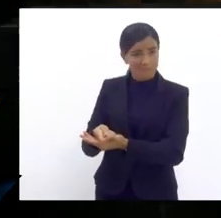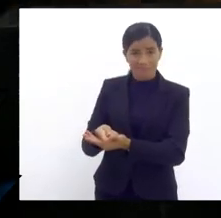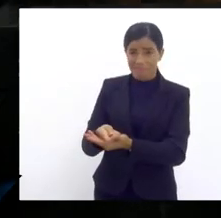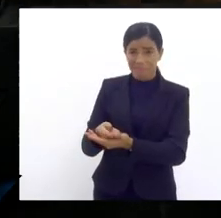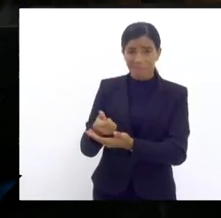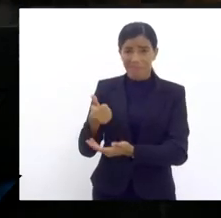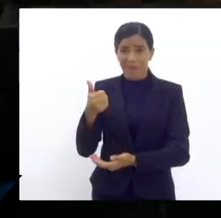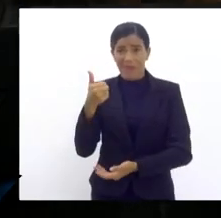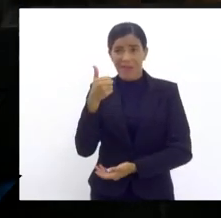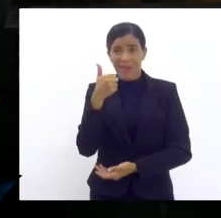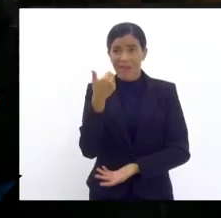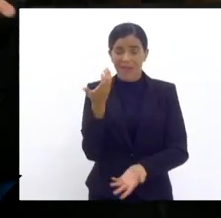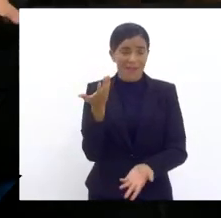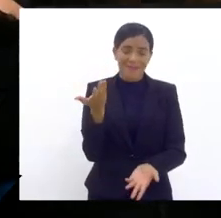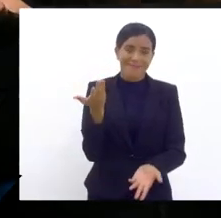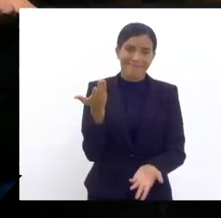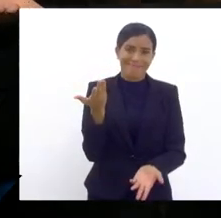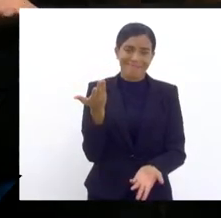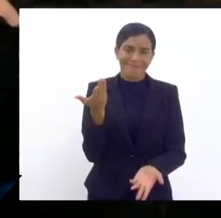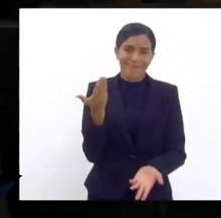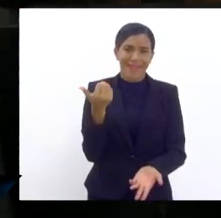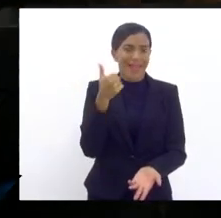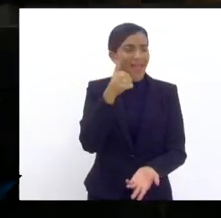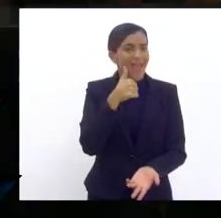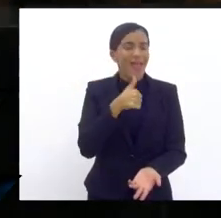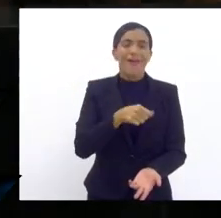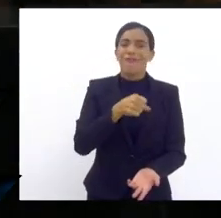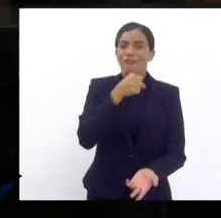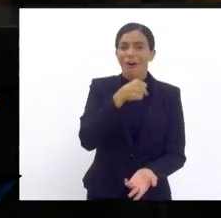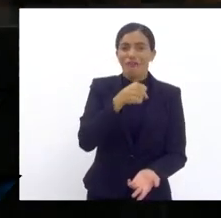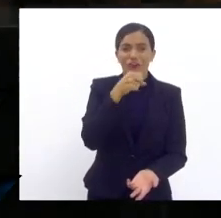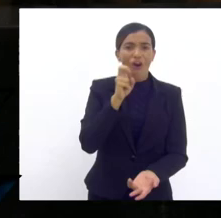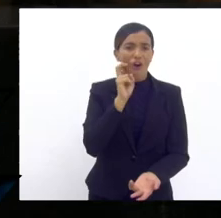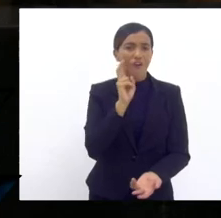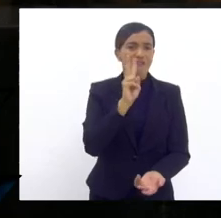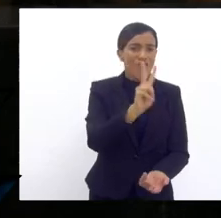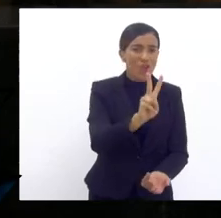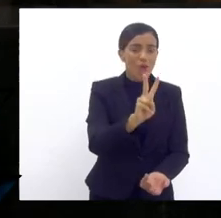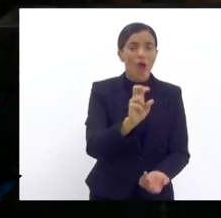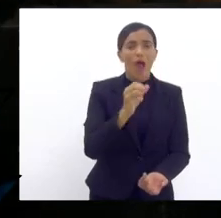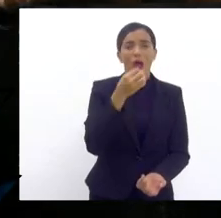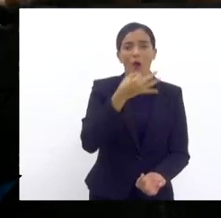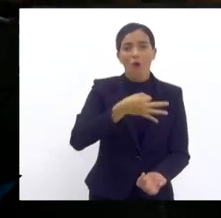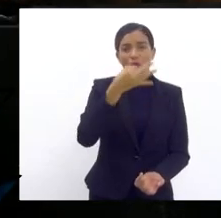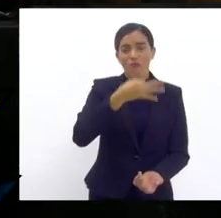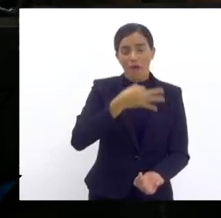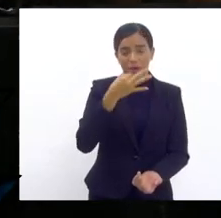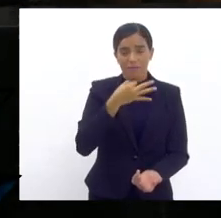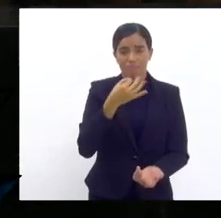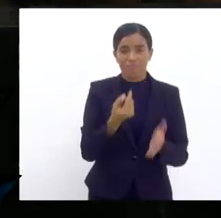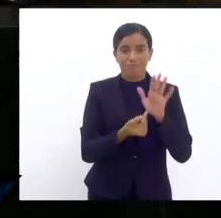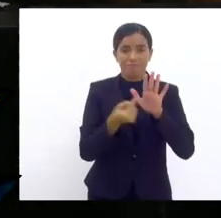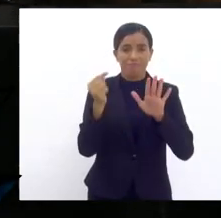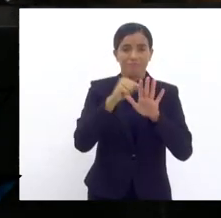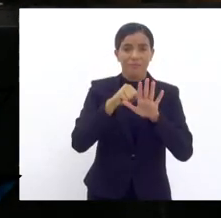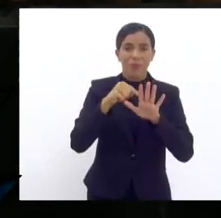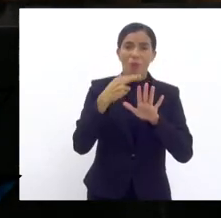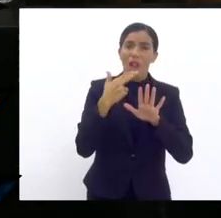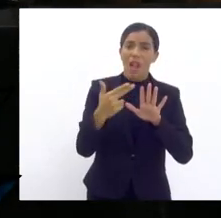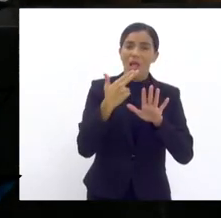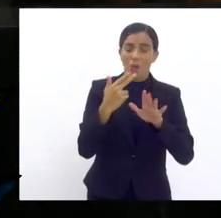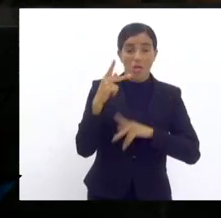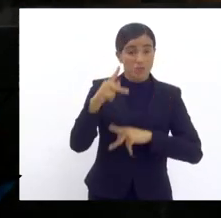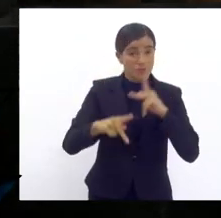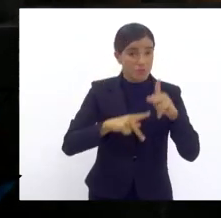viu a uva e linguagem popular é